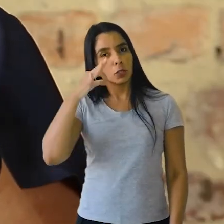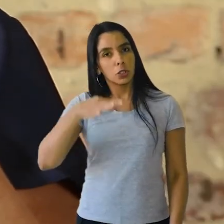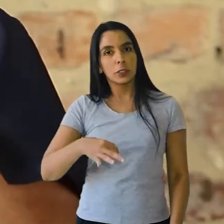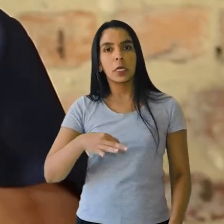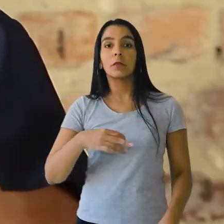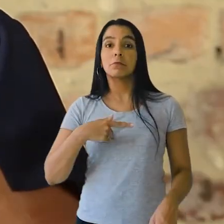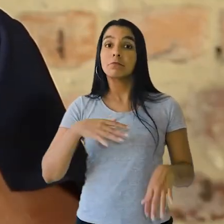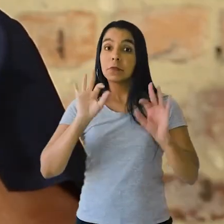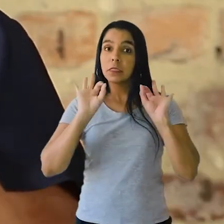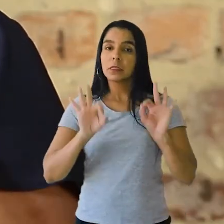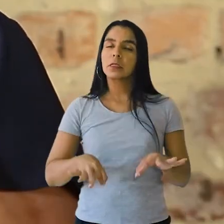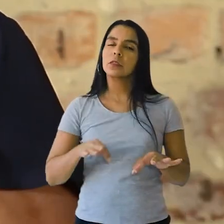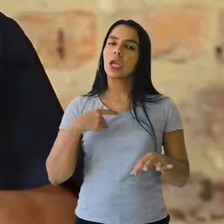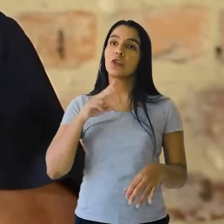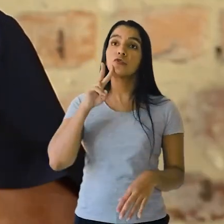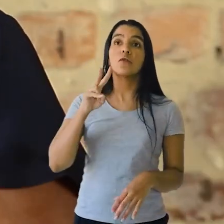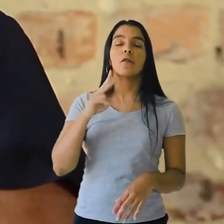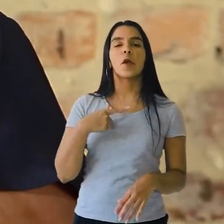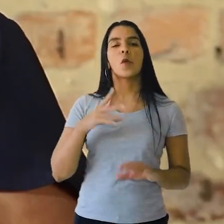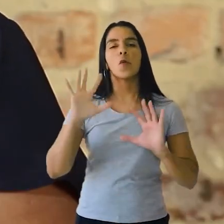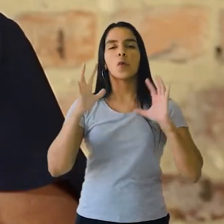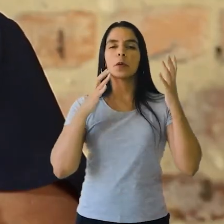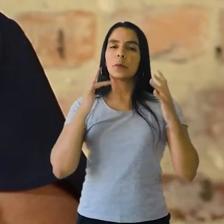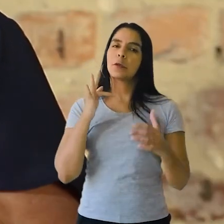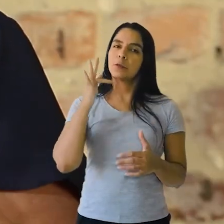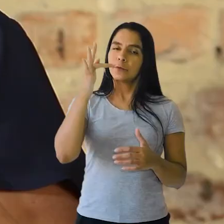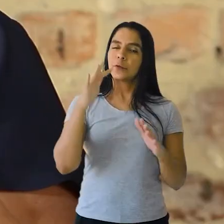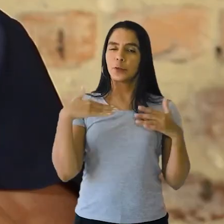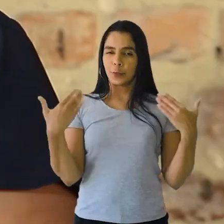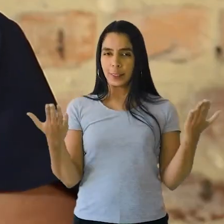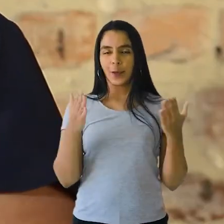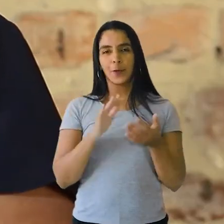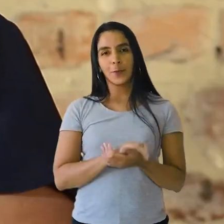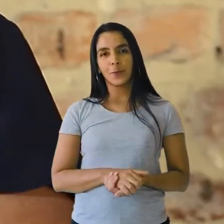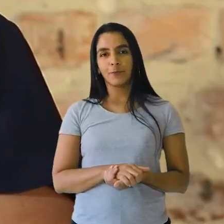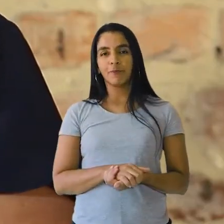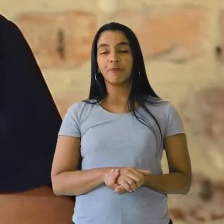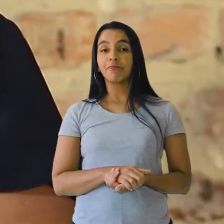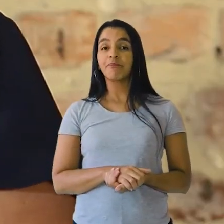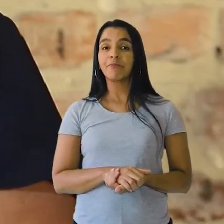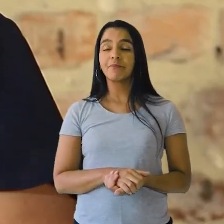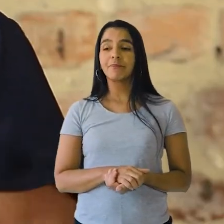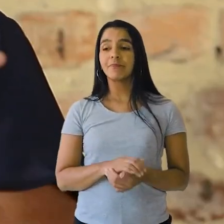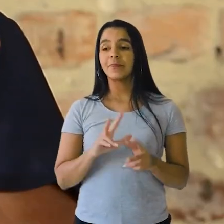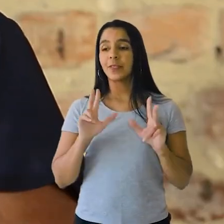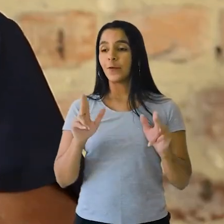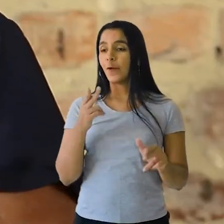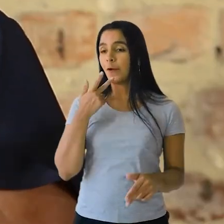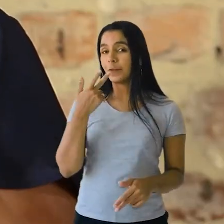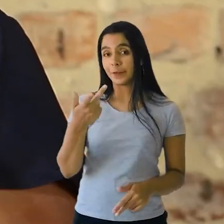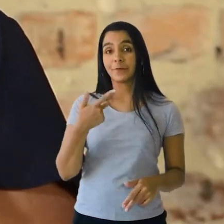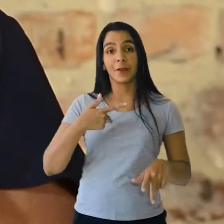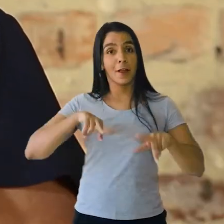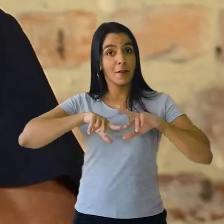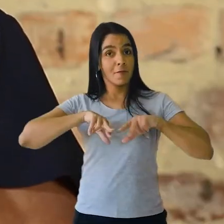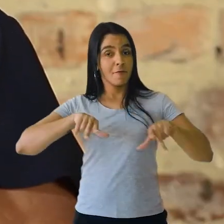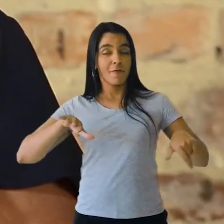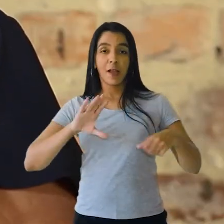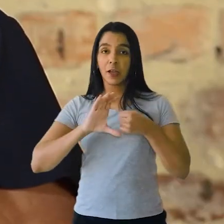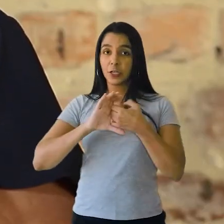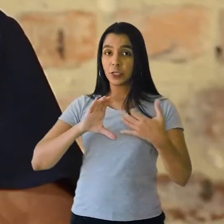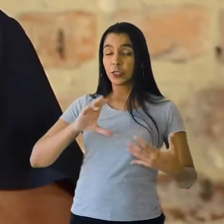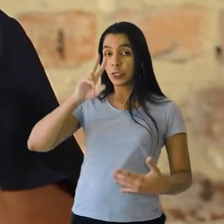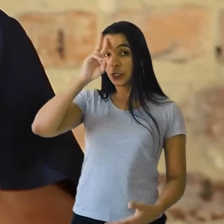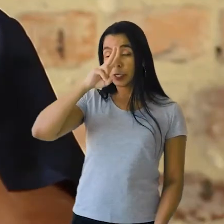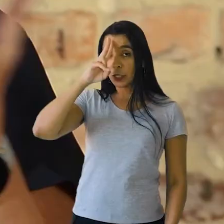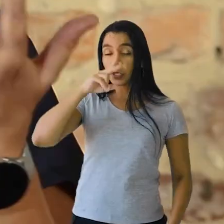grau de acuidade e de assertividade de prever o nosso clima do futuro. Então, portanto,